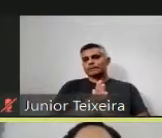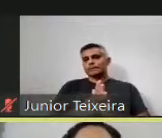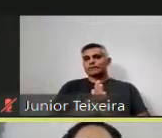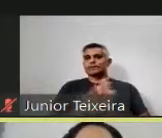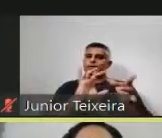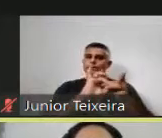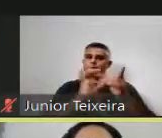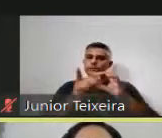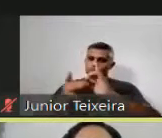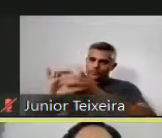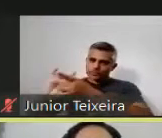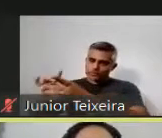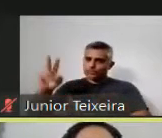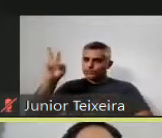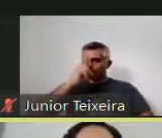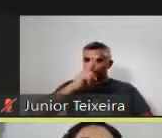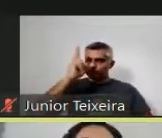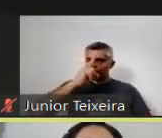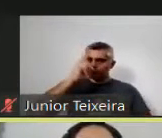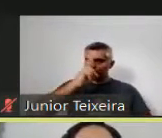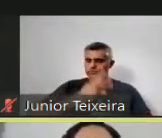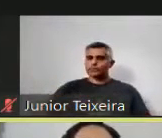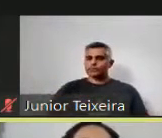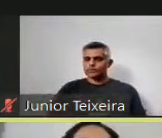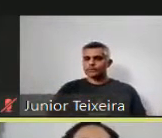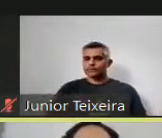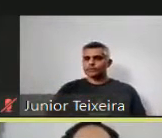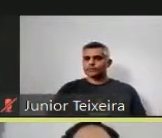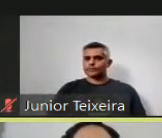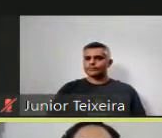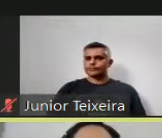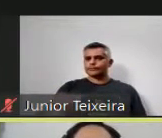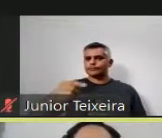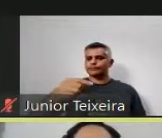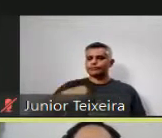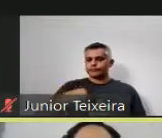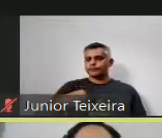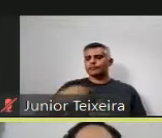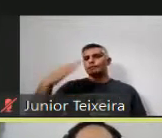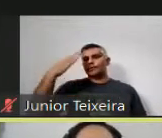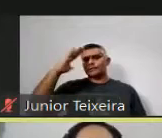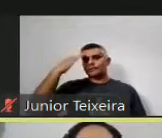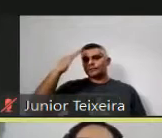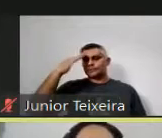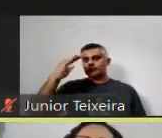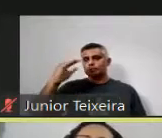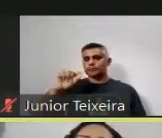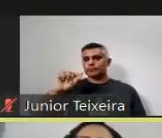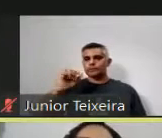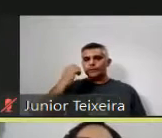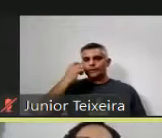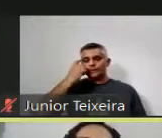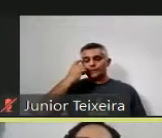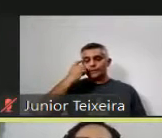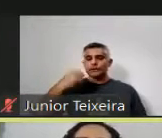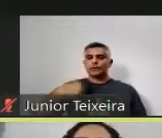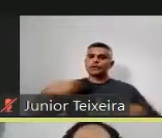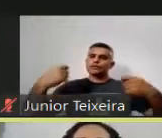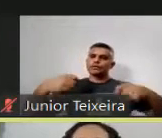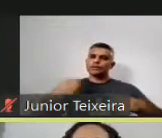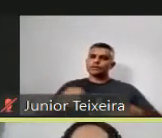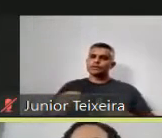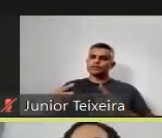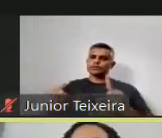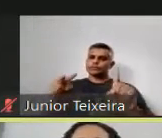partir dessa perspectiva, eu entendo que eu preciso olhar para a situação